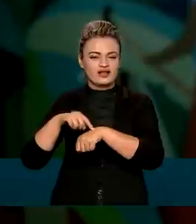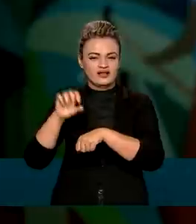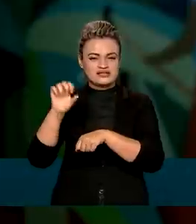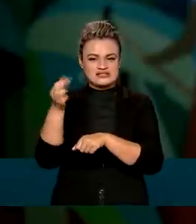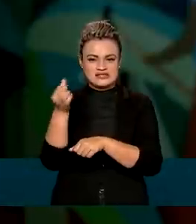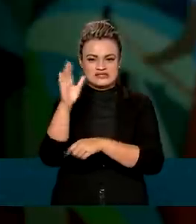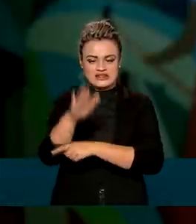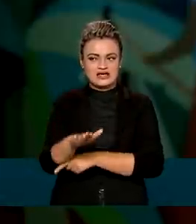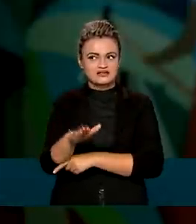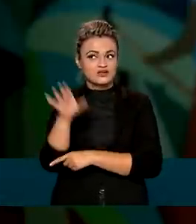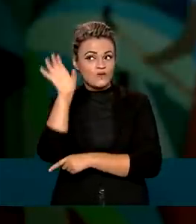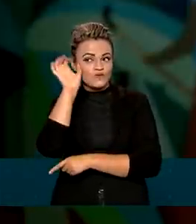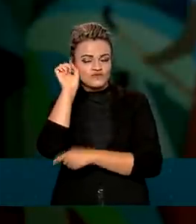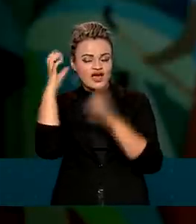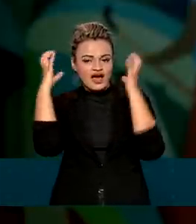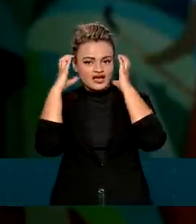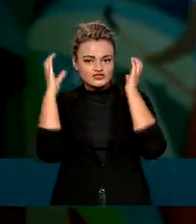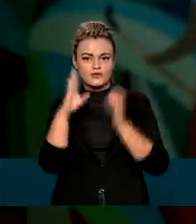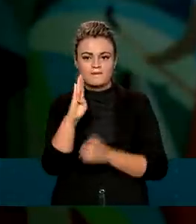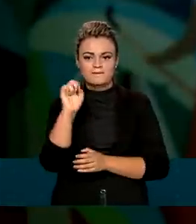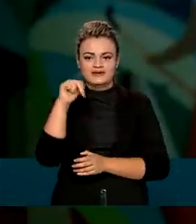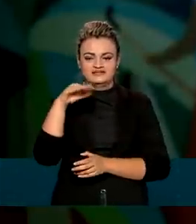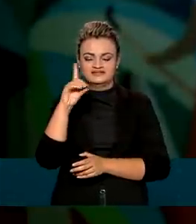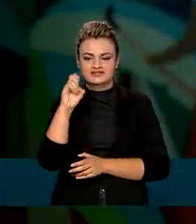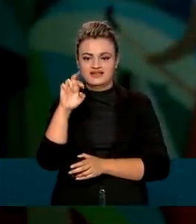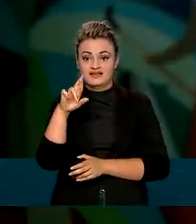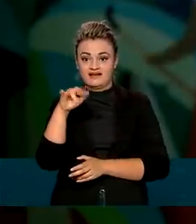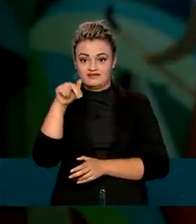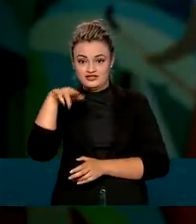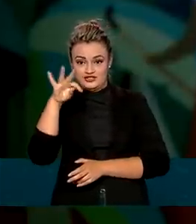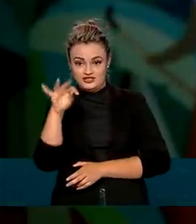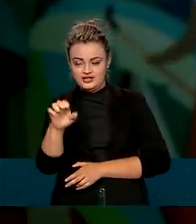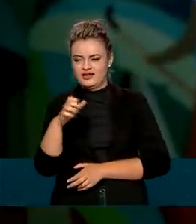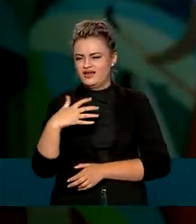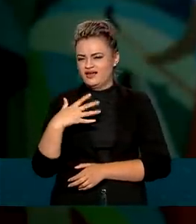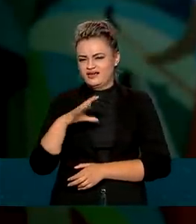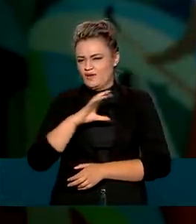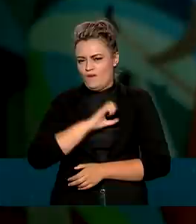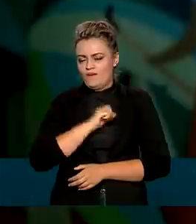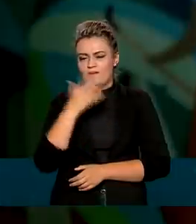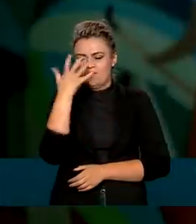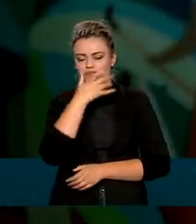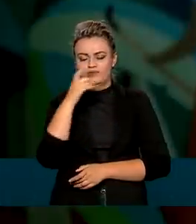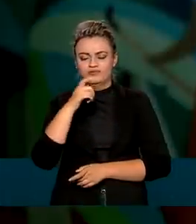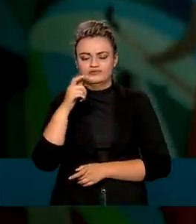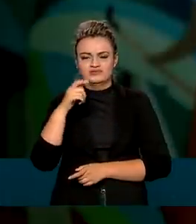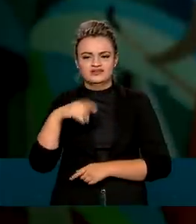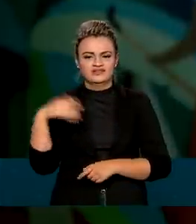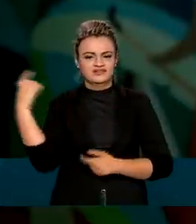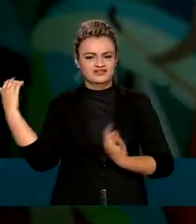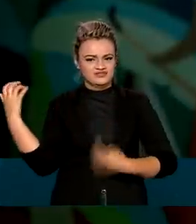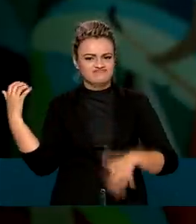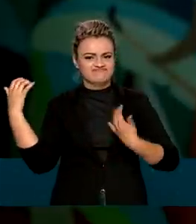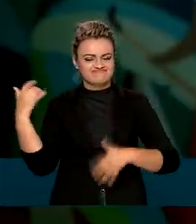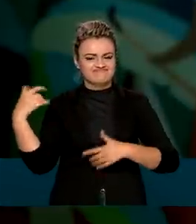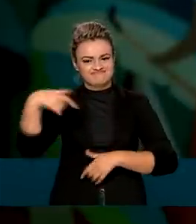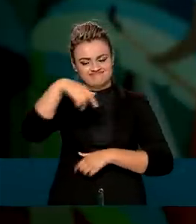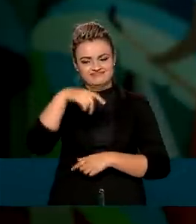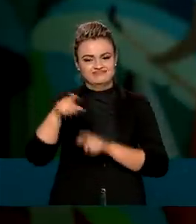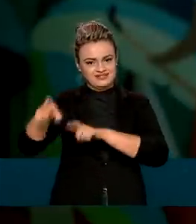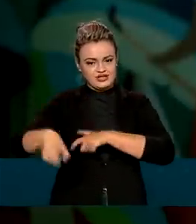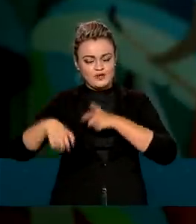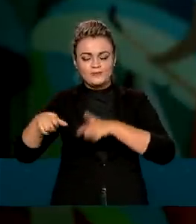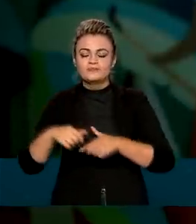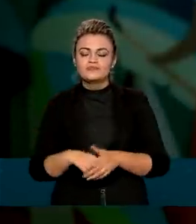Rádio Bandeirantes na beira da Tuia que o senhor foi apaixonado pela Canção a sertaneja e depois já 19 hora já